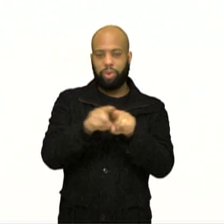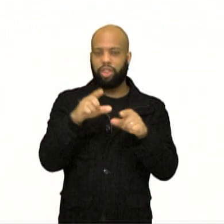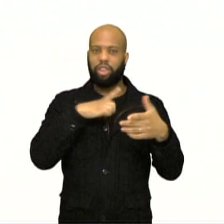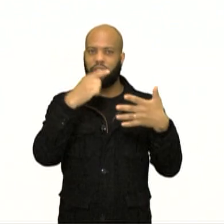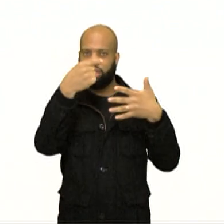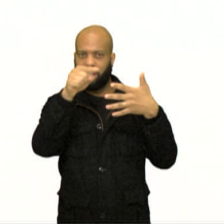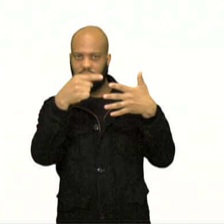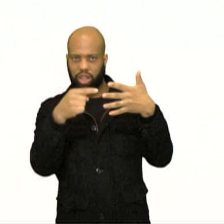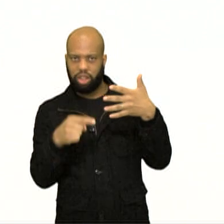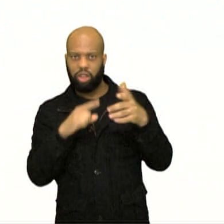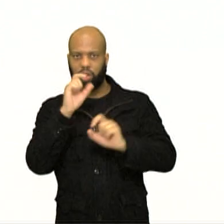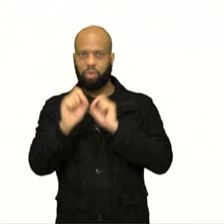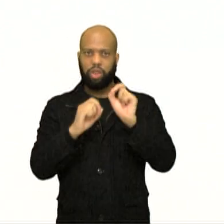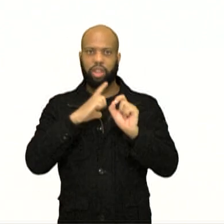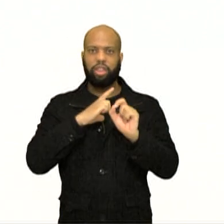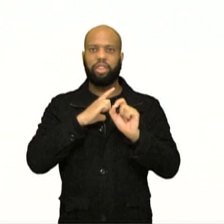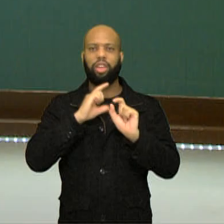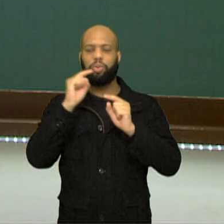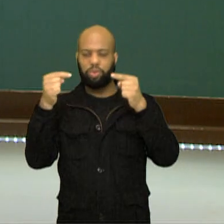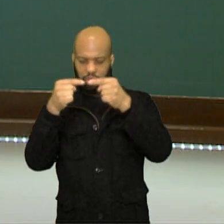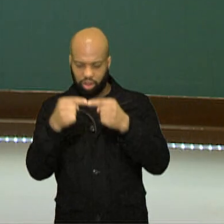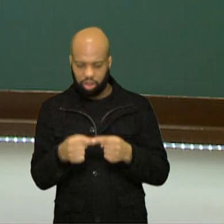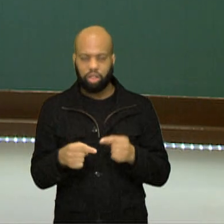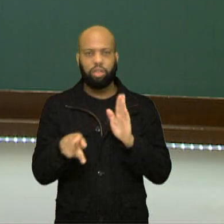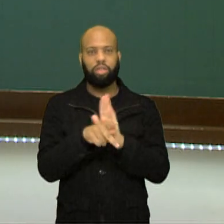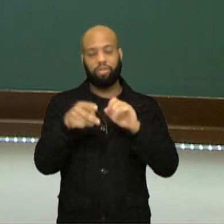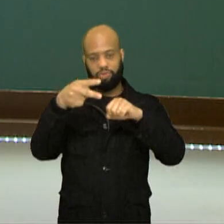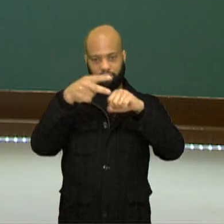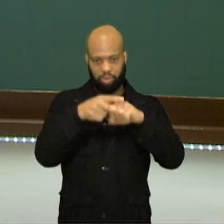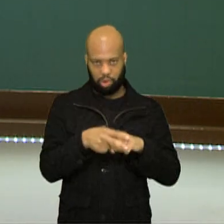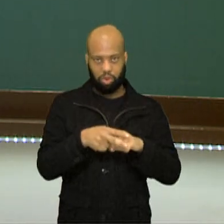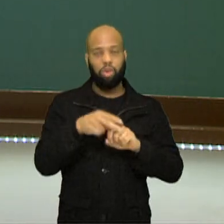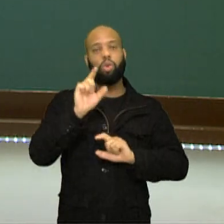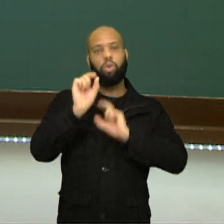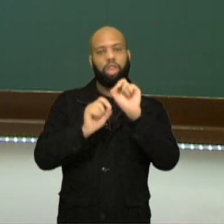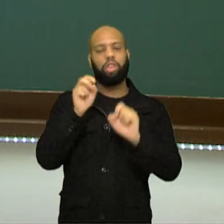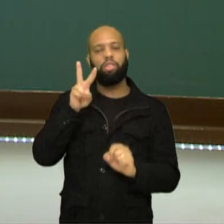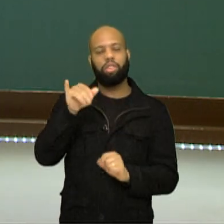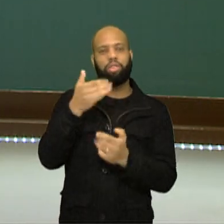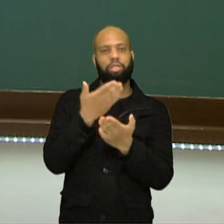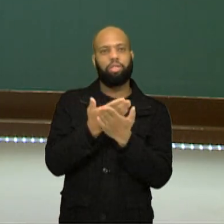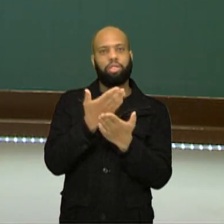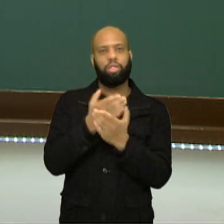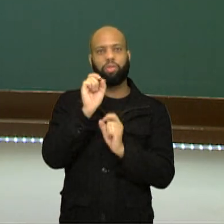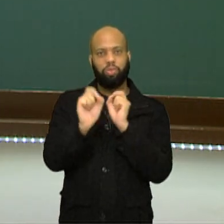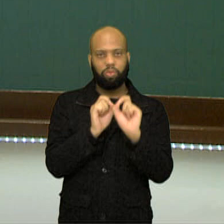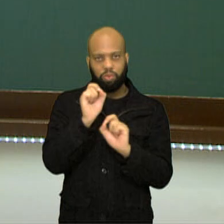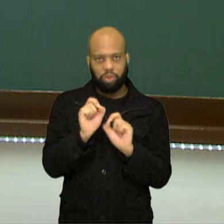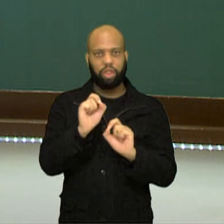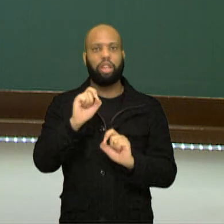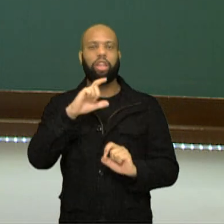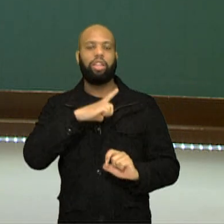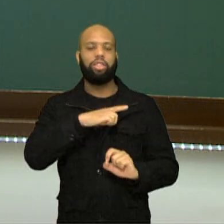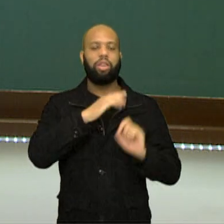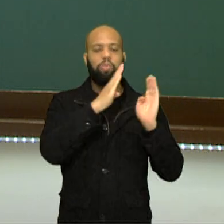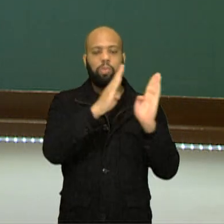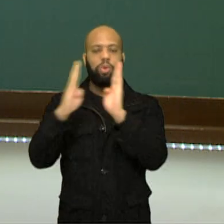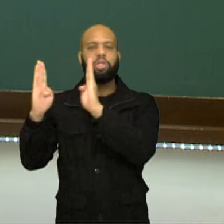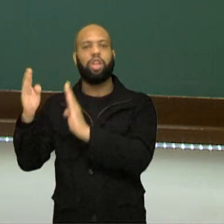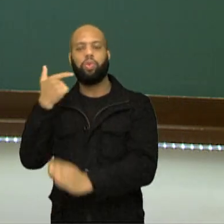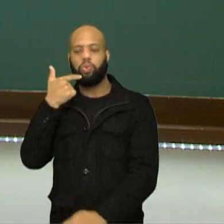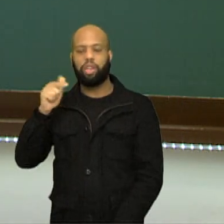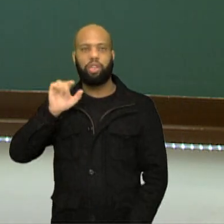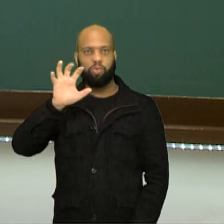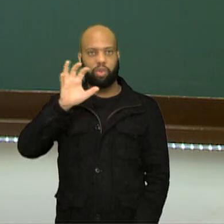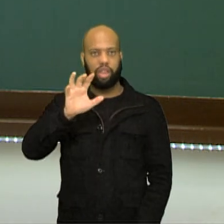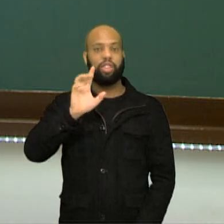de concordância verbal. Vamos estudar, aí sim, pontualmente, uma estrutura, um processo de língua